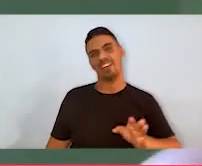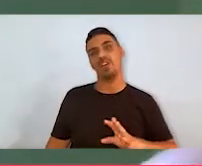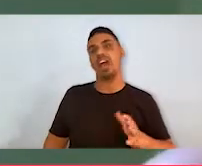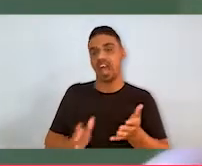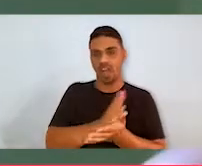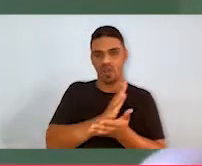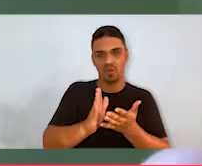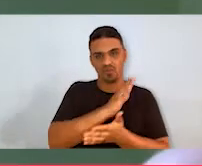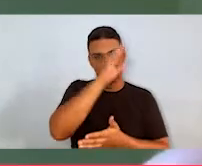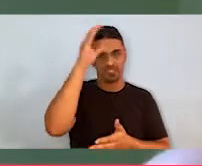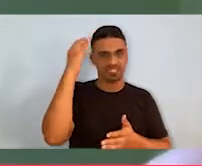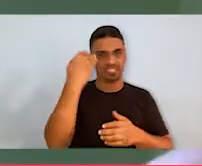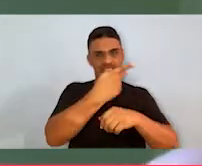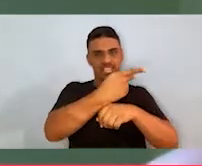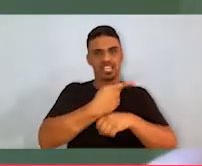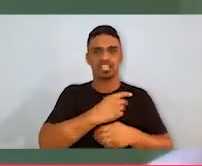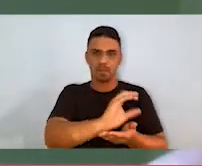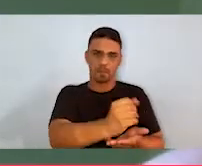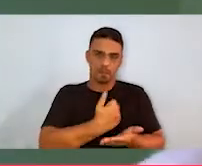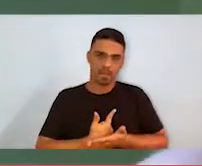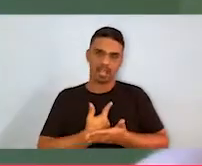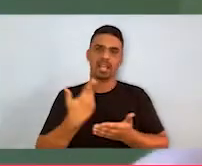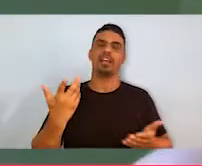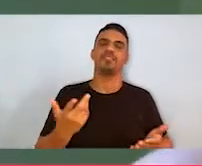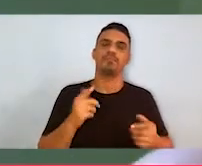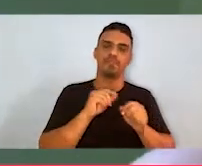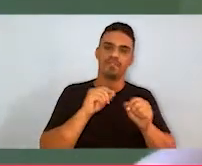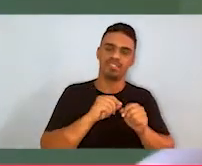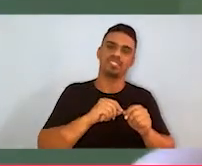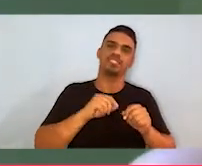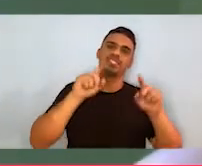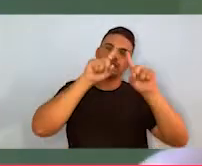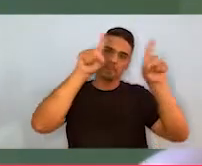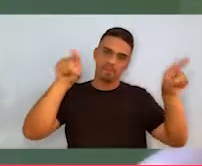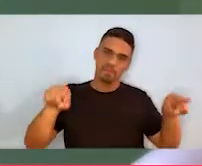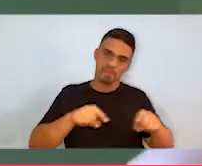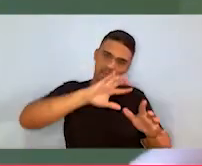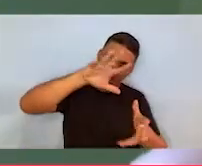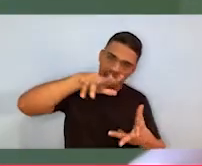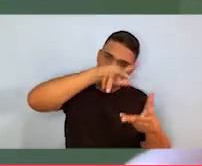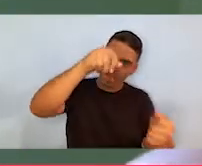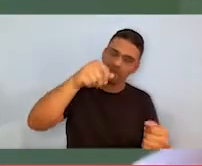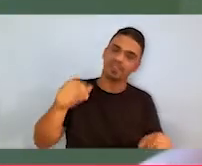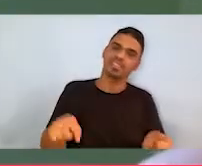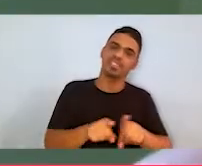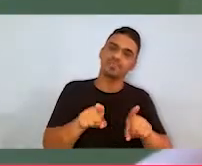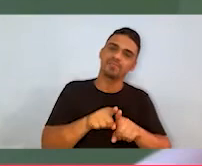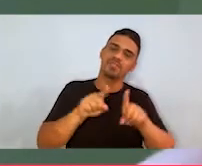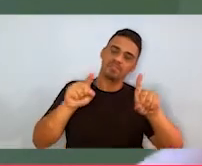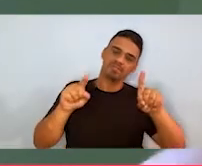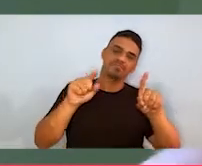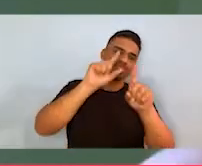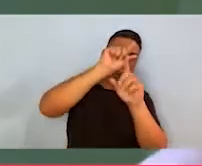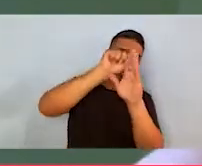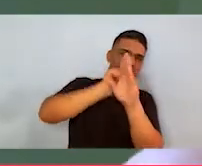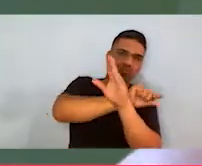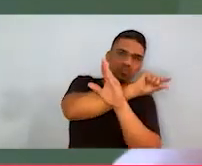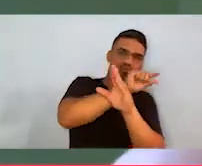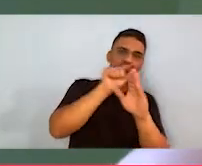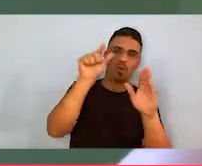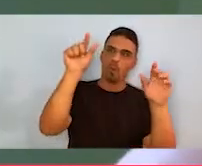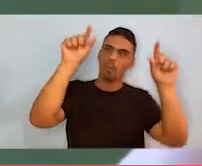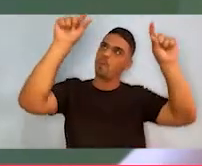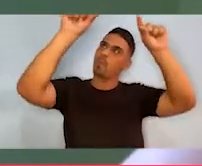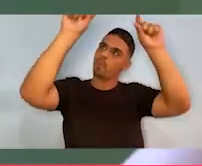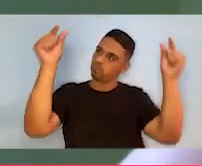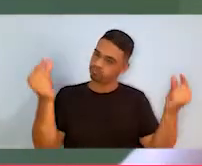teve um cliente que ele me comissionava fazer os mapas e pintar algumas coisas no Photoshop para dar luz, sombra, mas assim, isso é legal se for